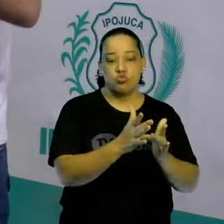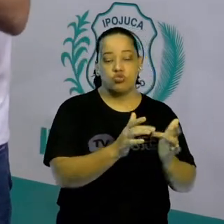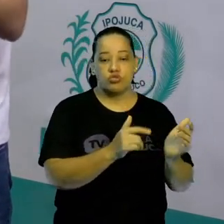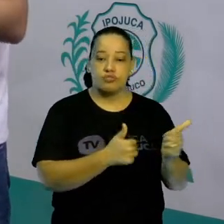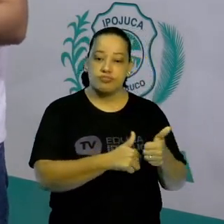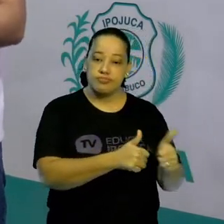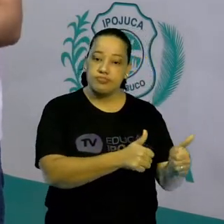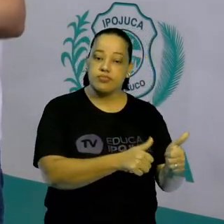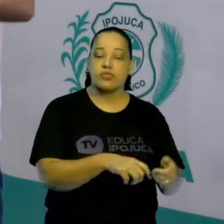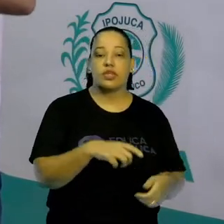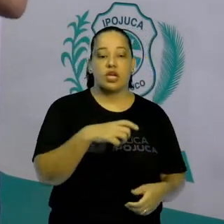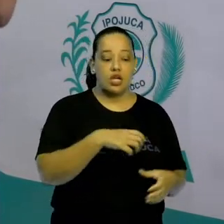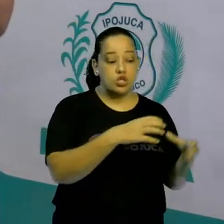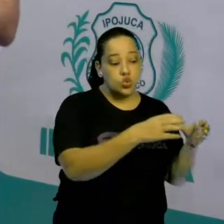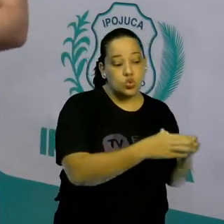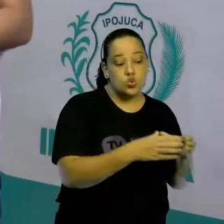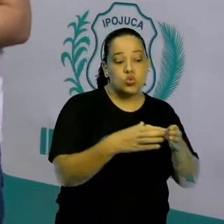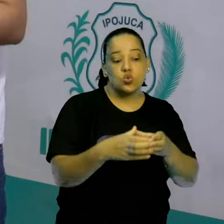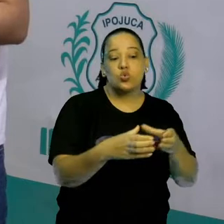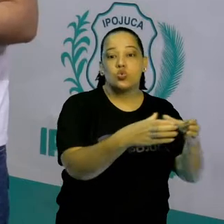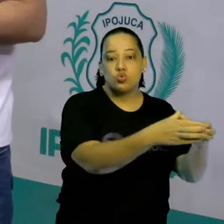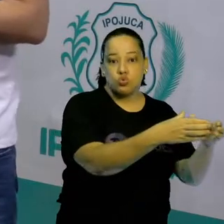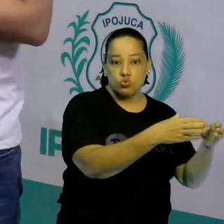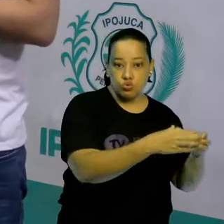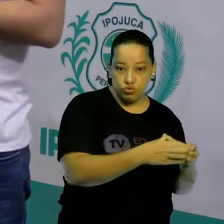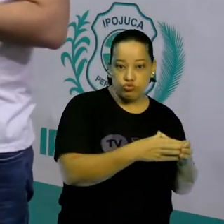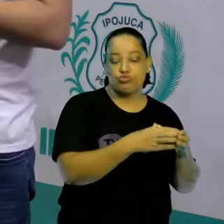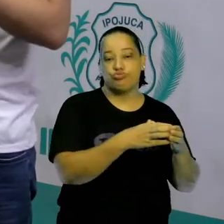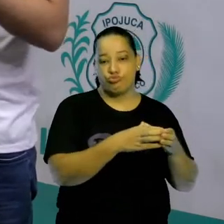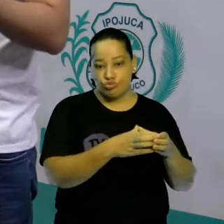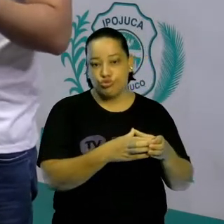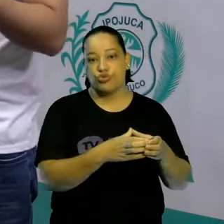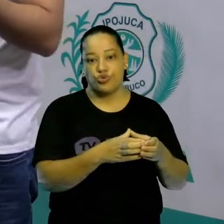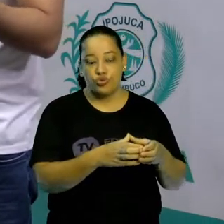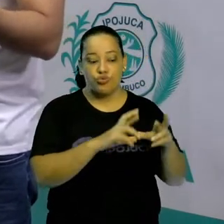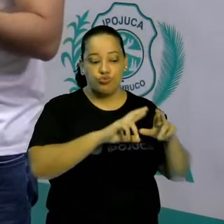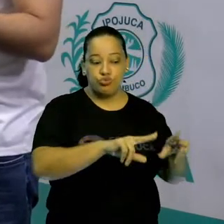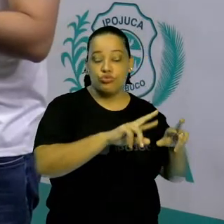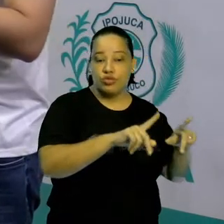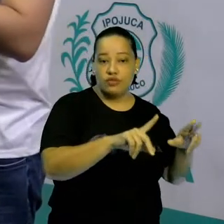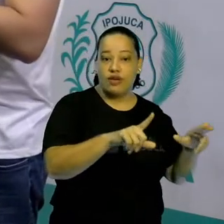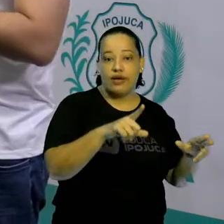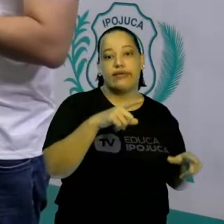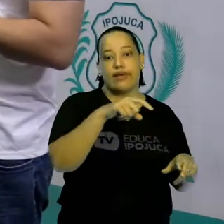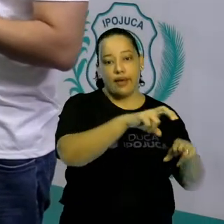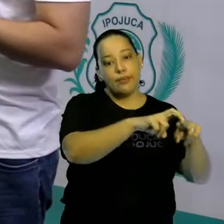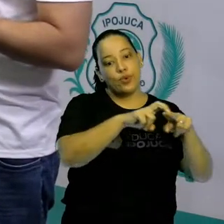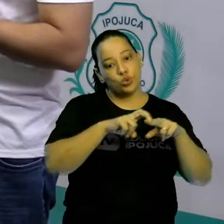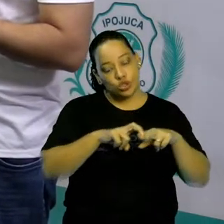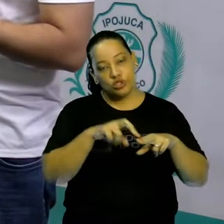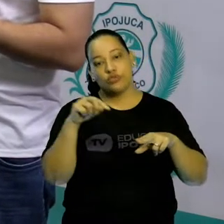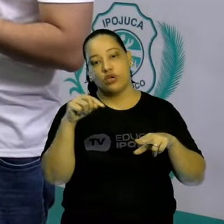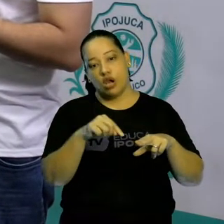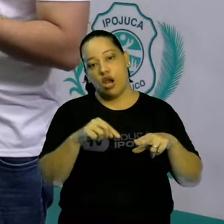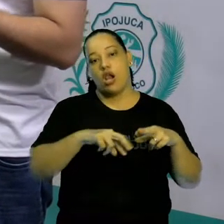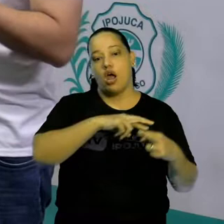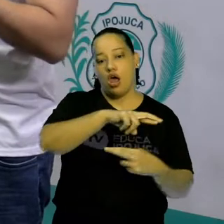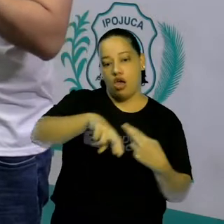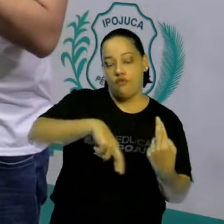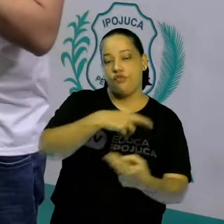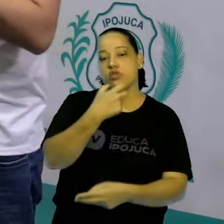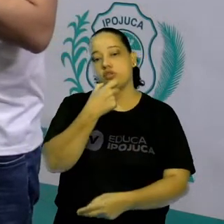puritanos, anglicanos, vão ser um dos motivos da Revolução Inglesa. Também vai ter